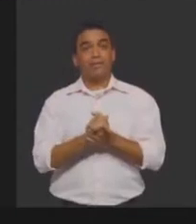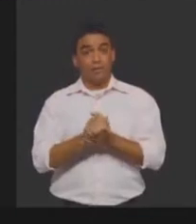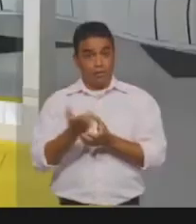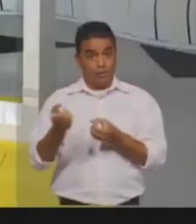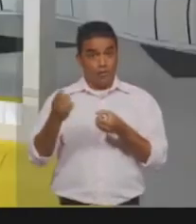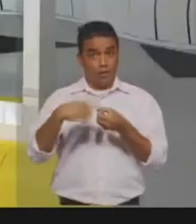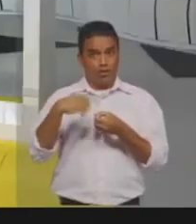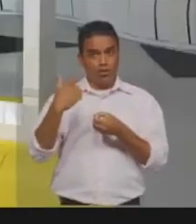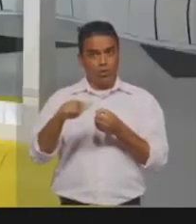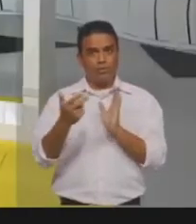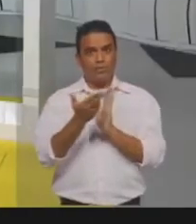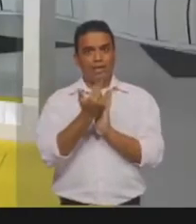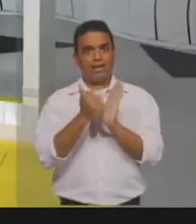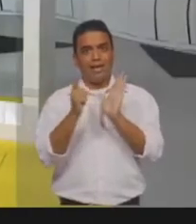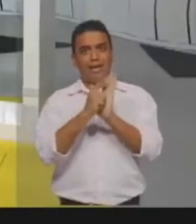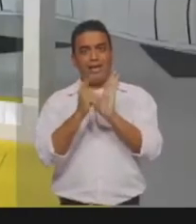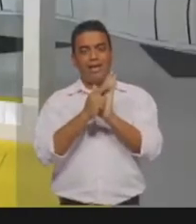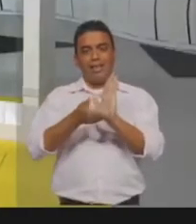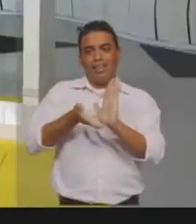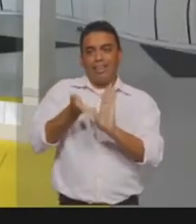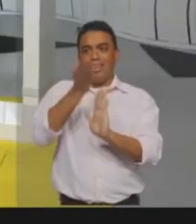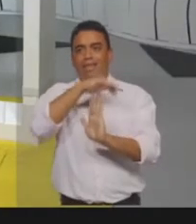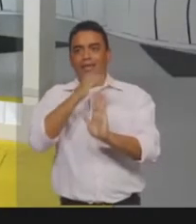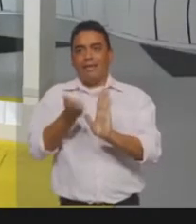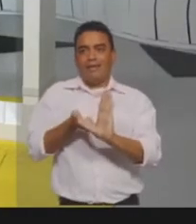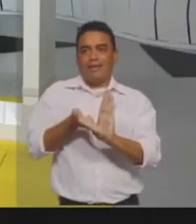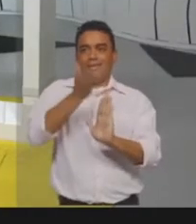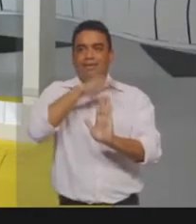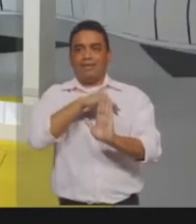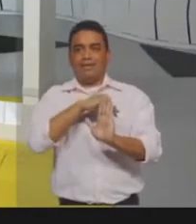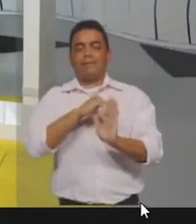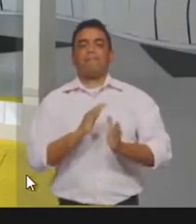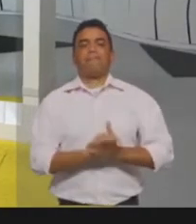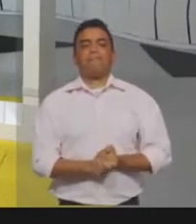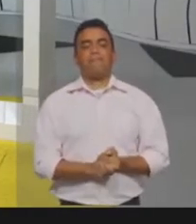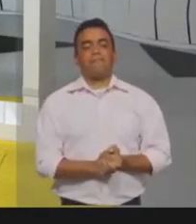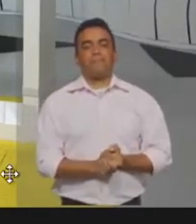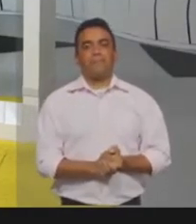o flip chart. Aproveitar o desenhozinho que eu fiz.